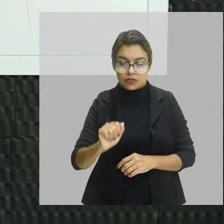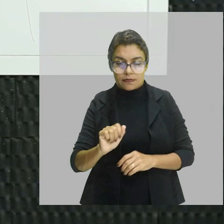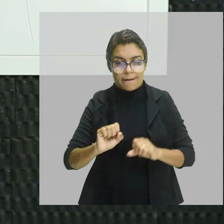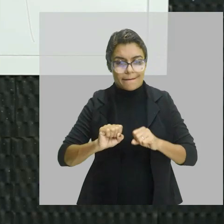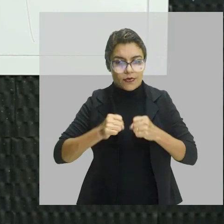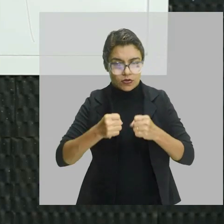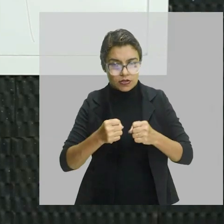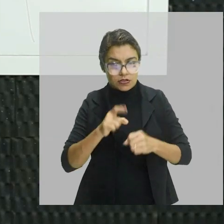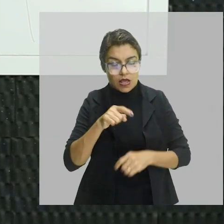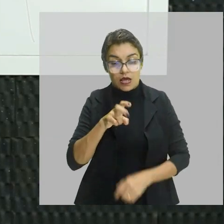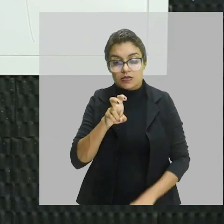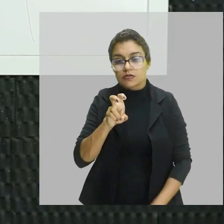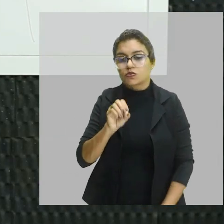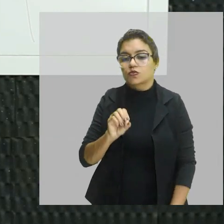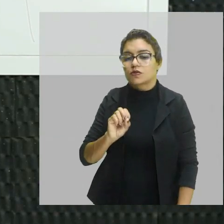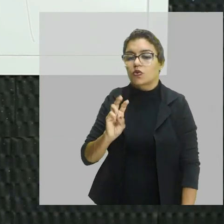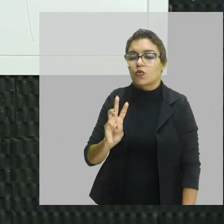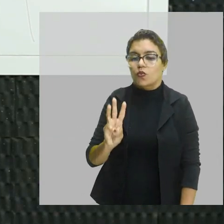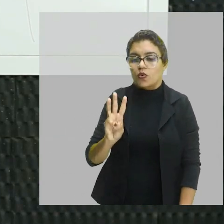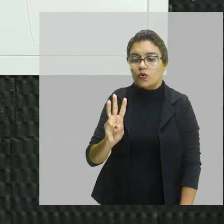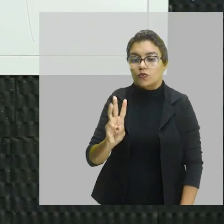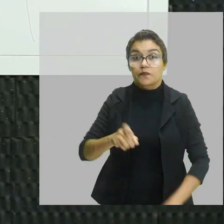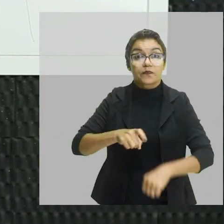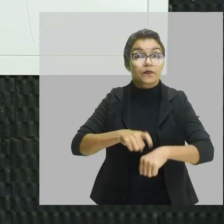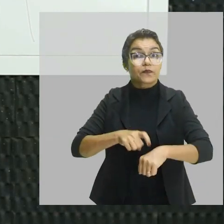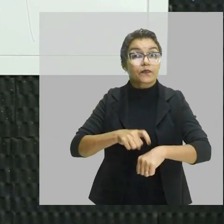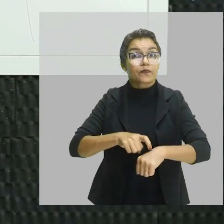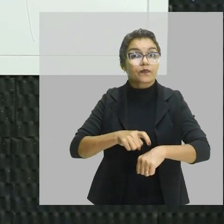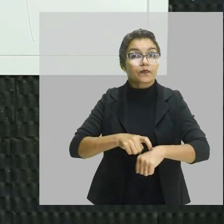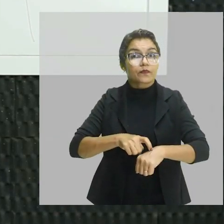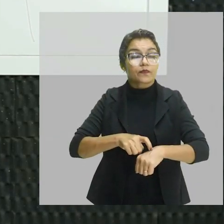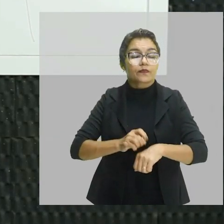é de 50 watts e o tempo,